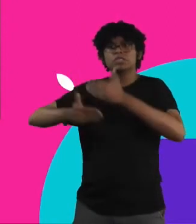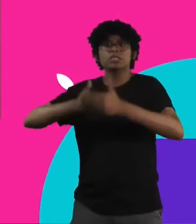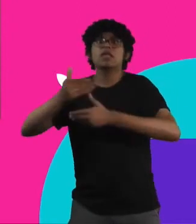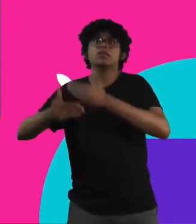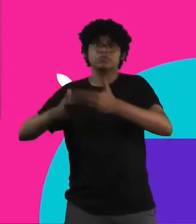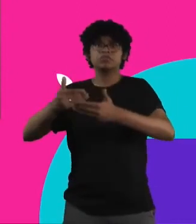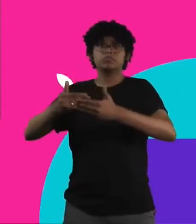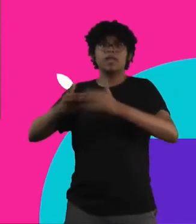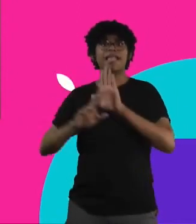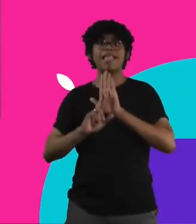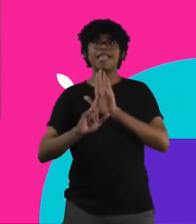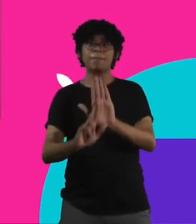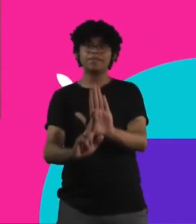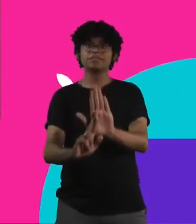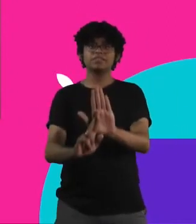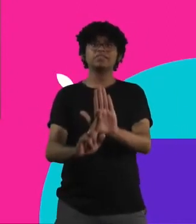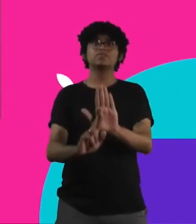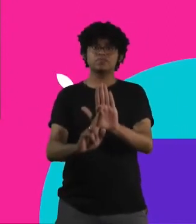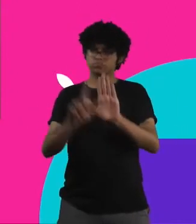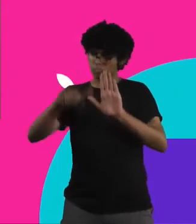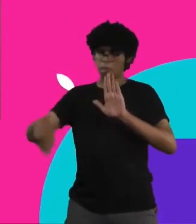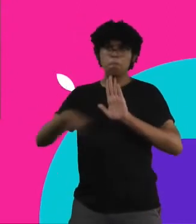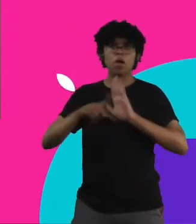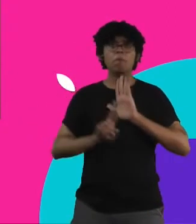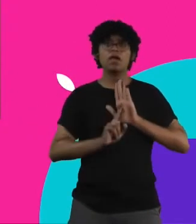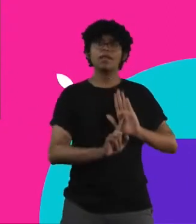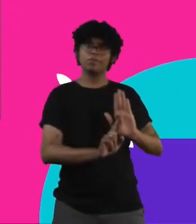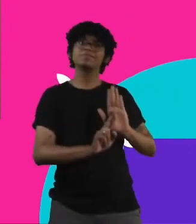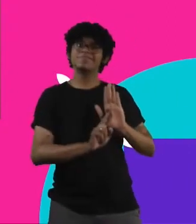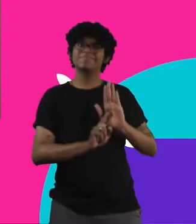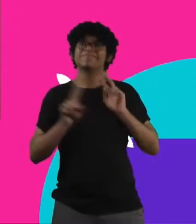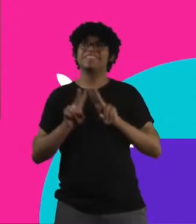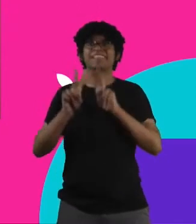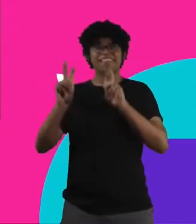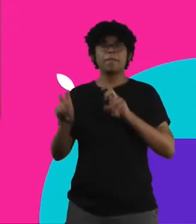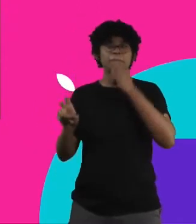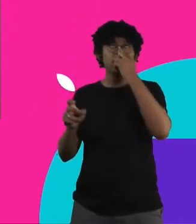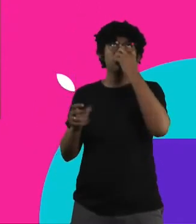maneira representativa, né? Então, eles falam sobre,